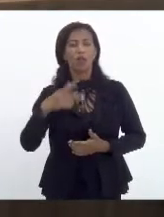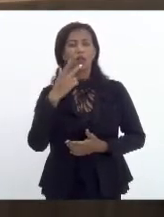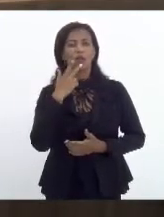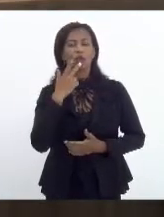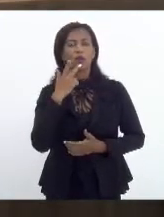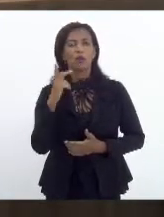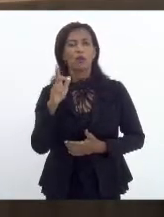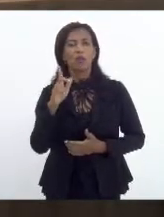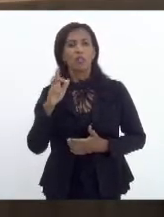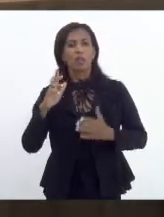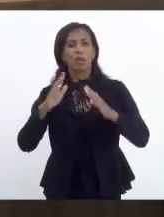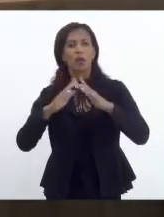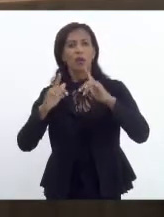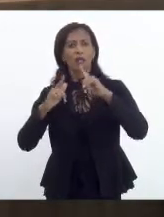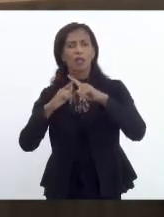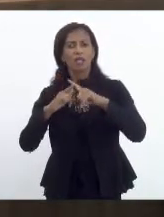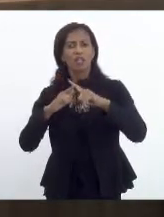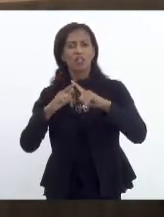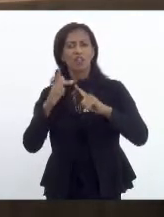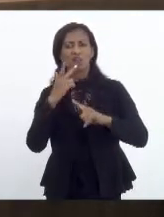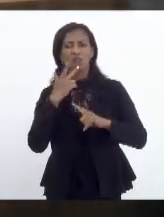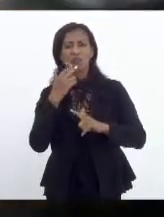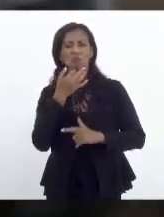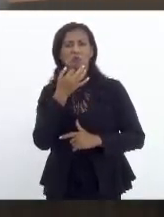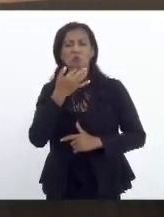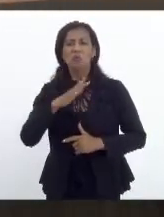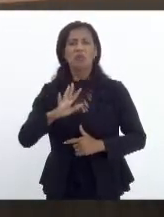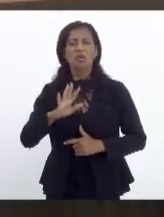desconhece a lei aprovada nessa casa,